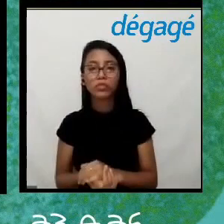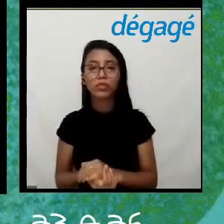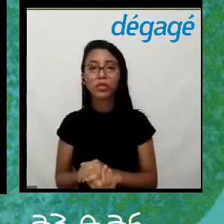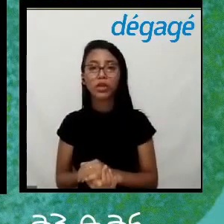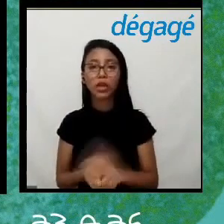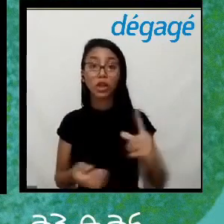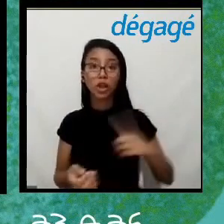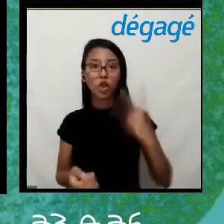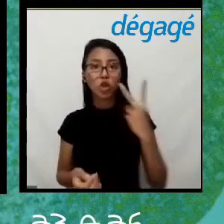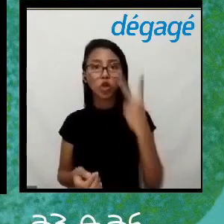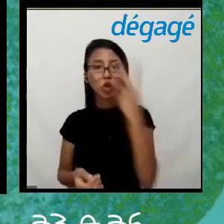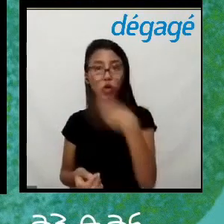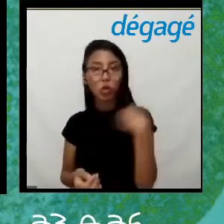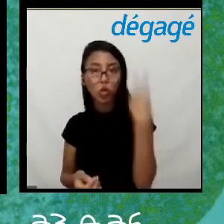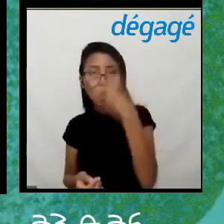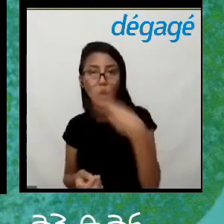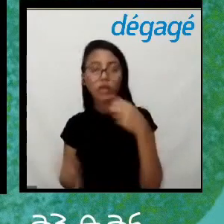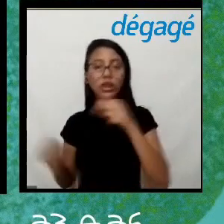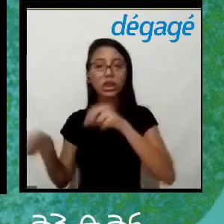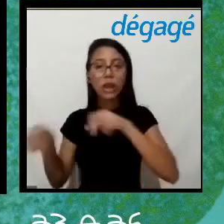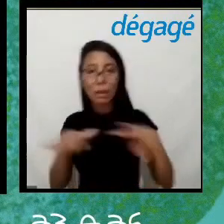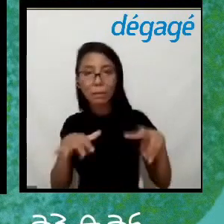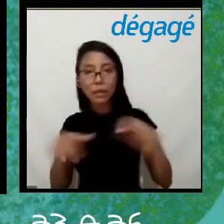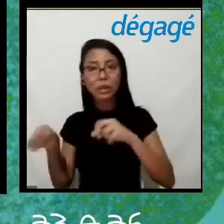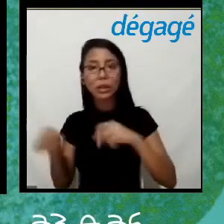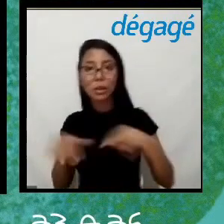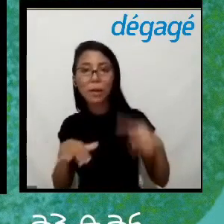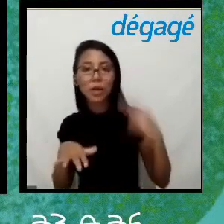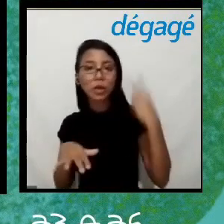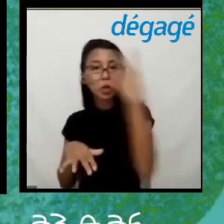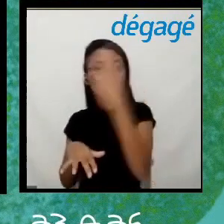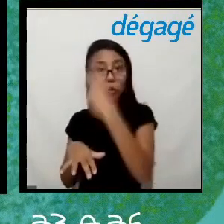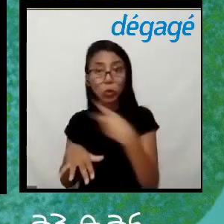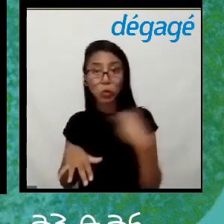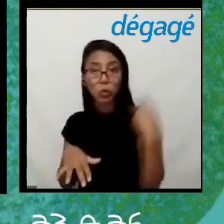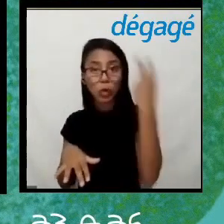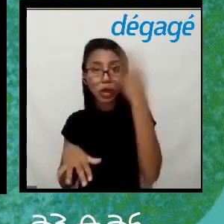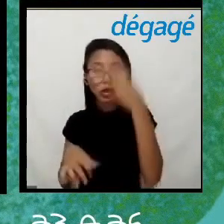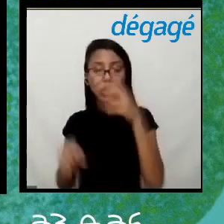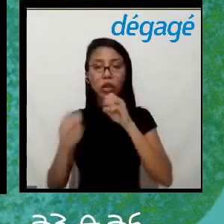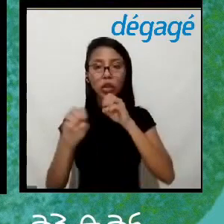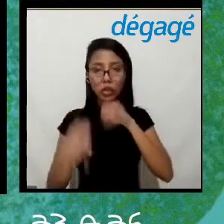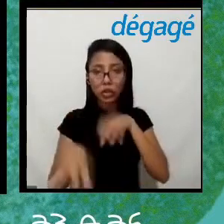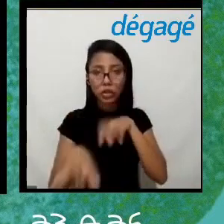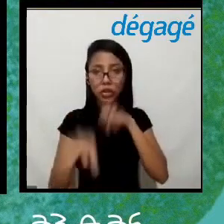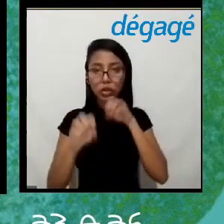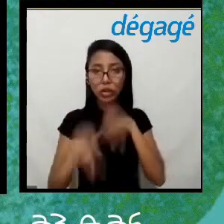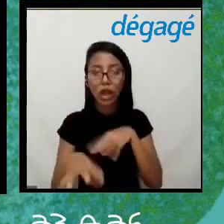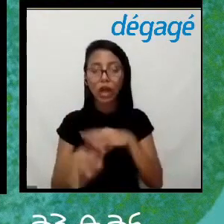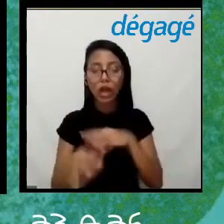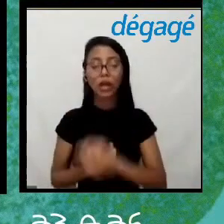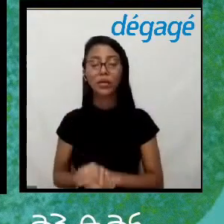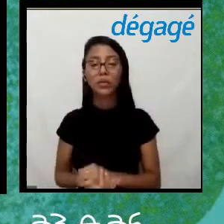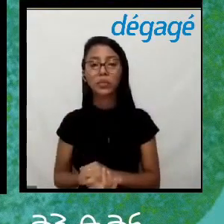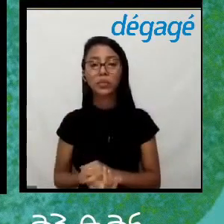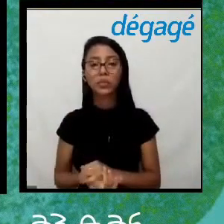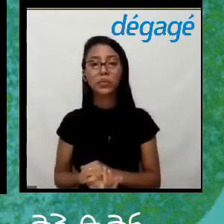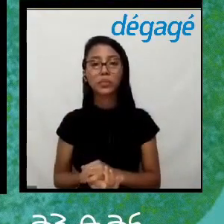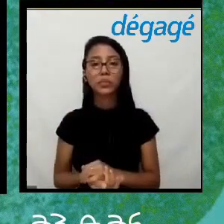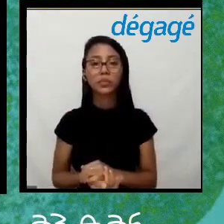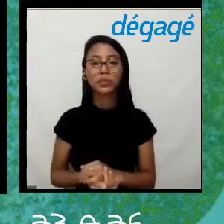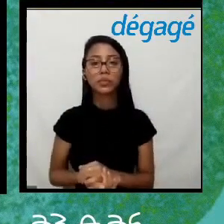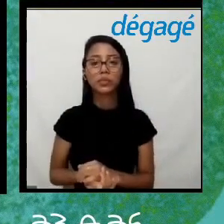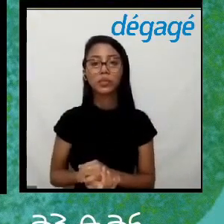semanais. A partir de março de 2013, com a parceria formada com a Escola de Teatro da Unirio, sob orientação da